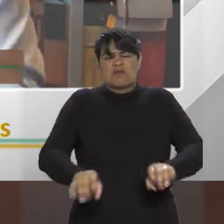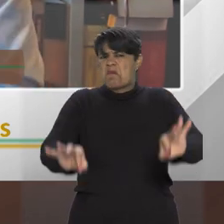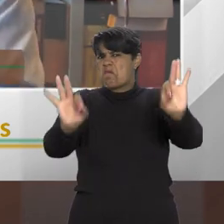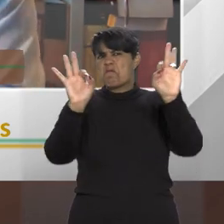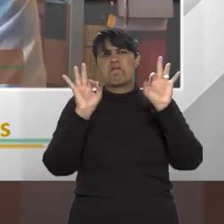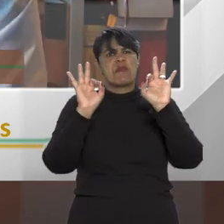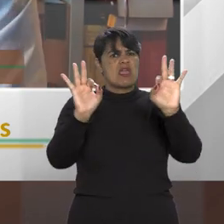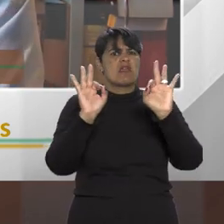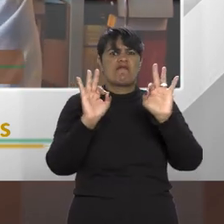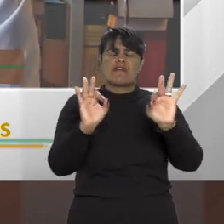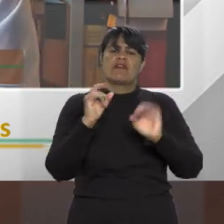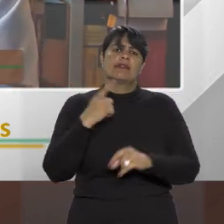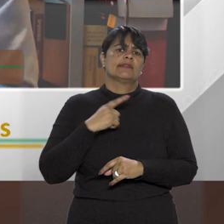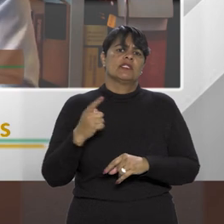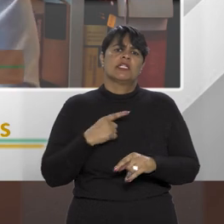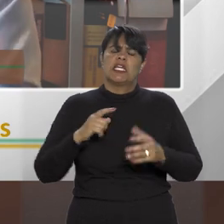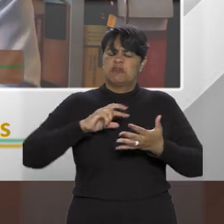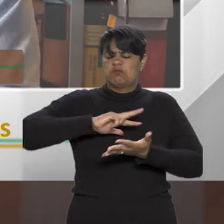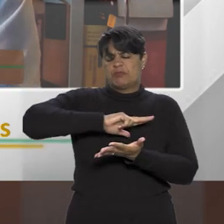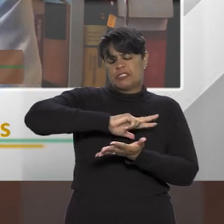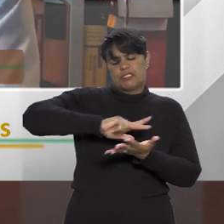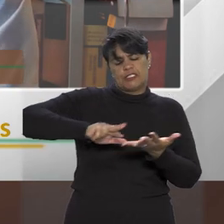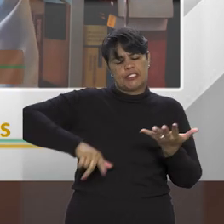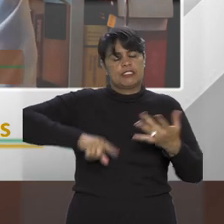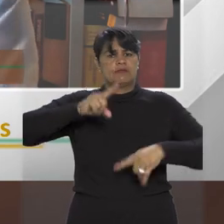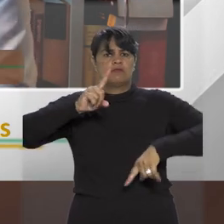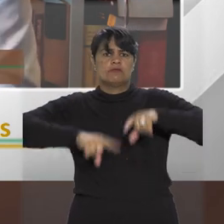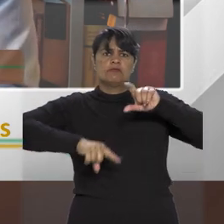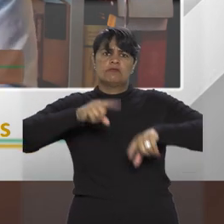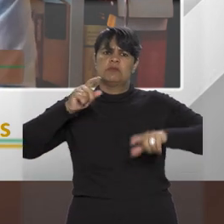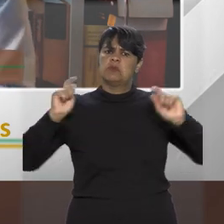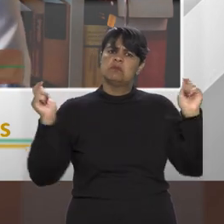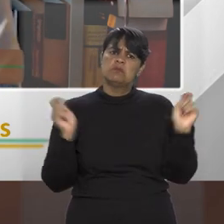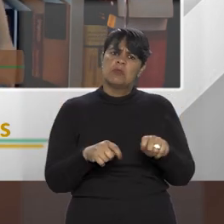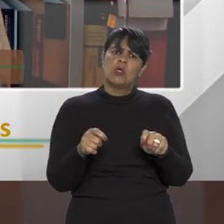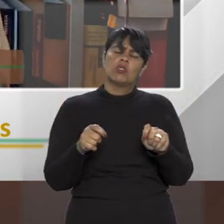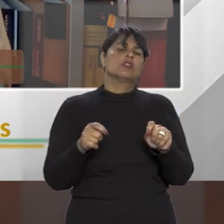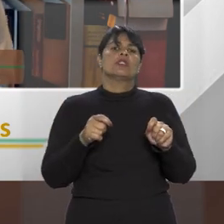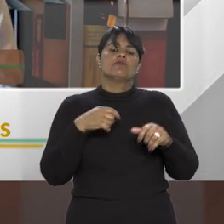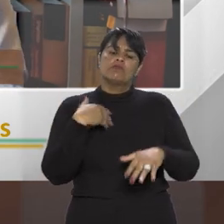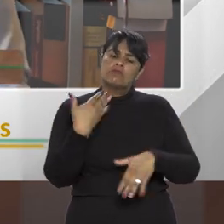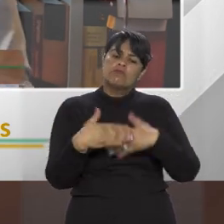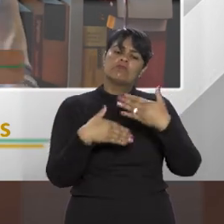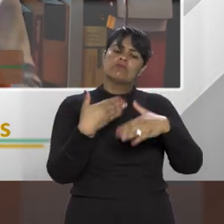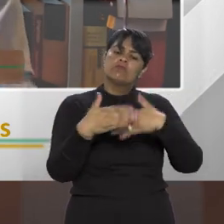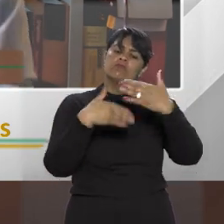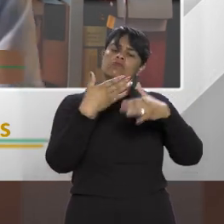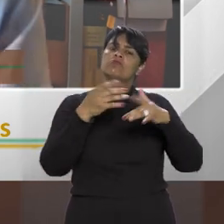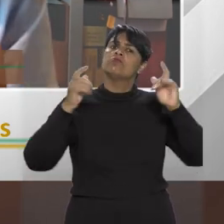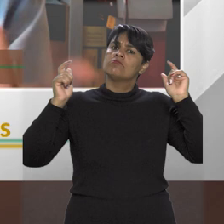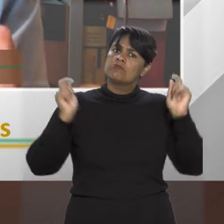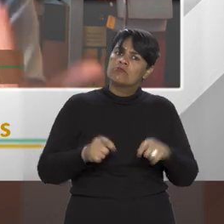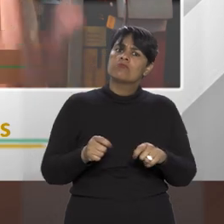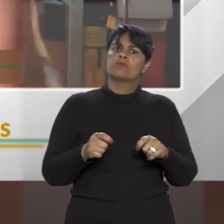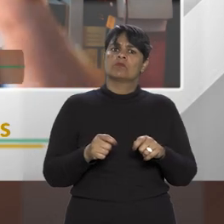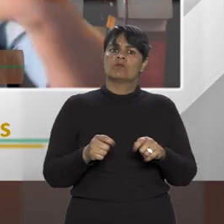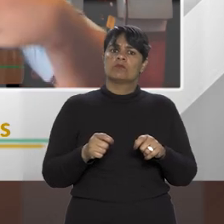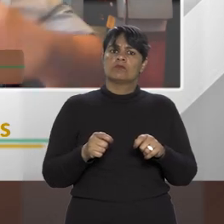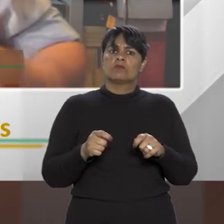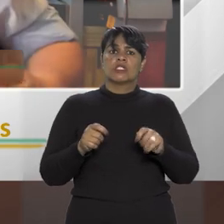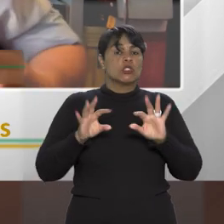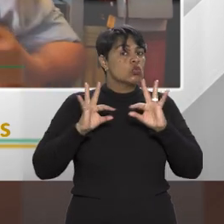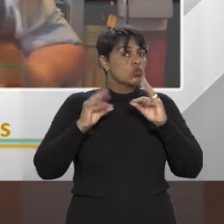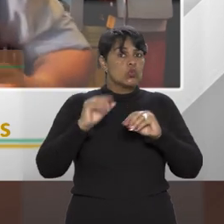se desenvolvendo e vá acomodando as diversas portas e resolvendo os seus problemas. É isso que me dá esperança. Foi isso